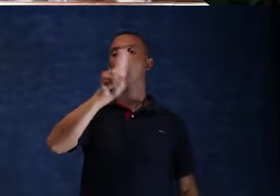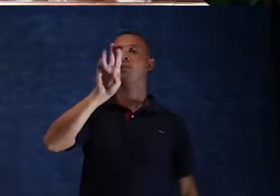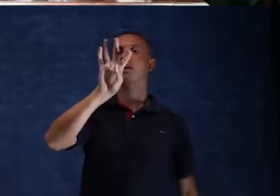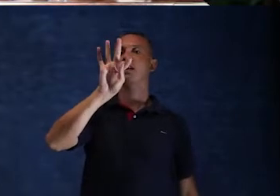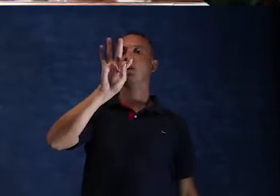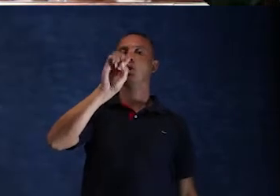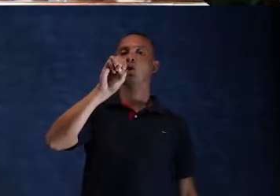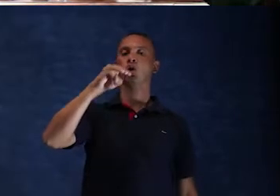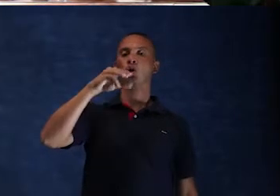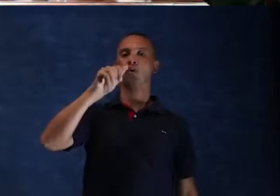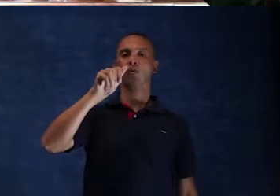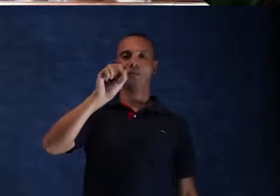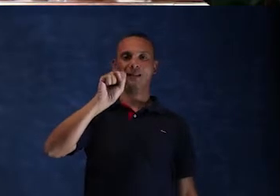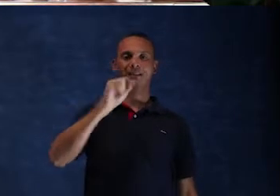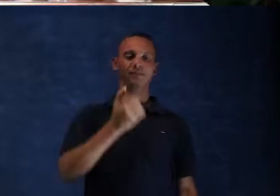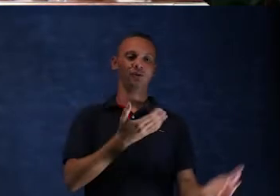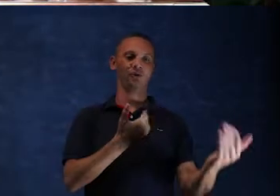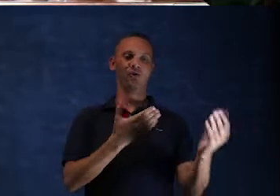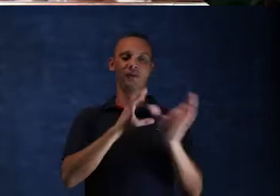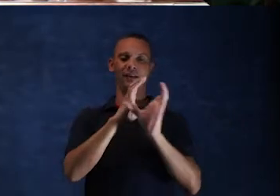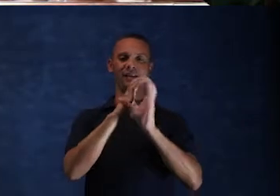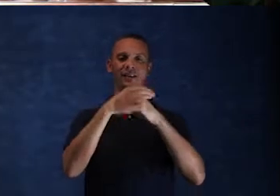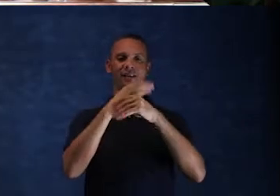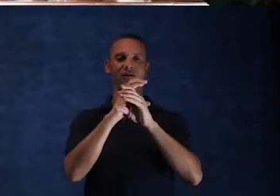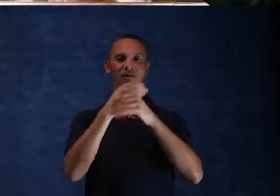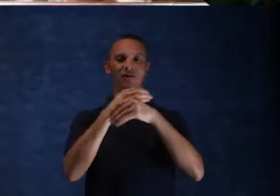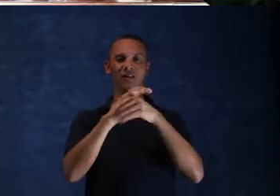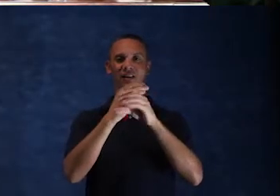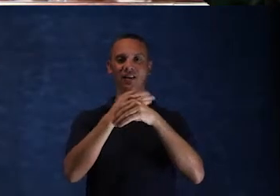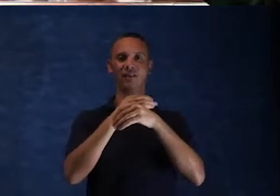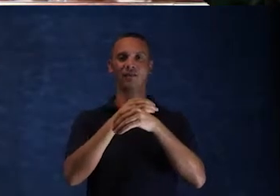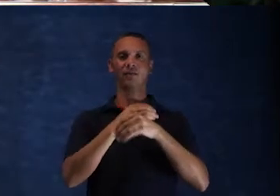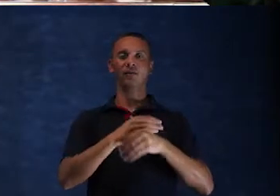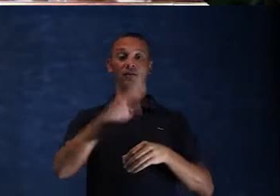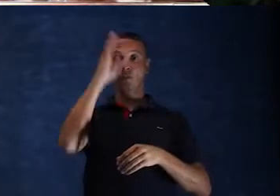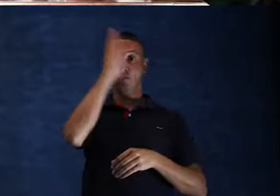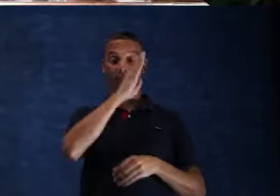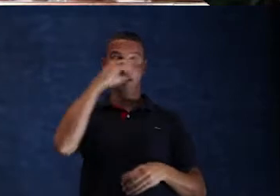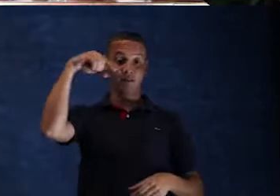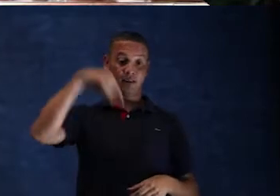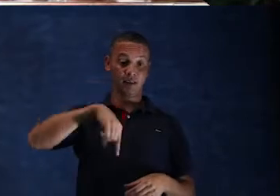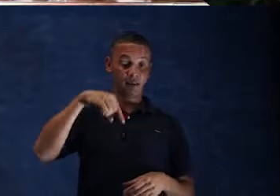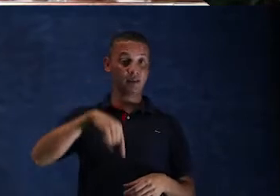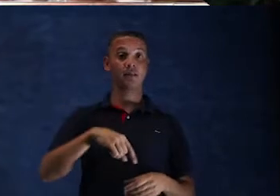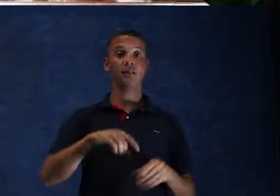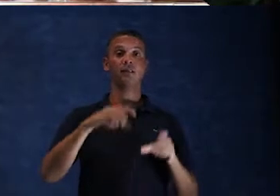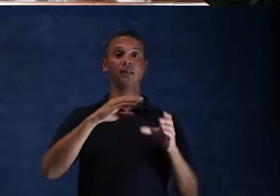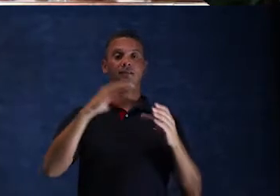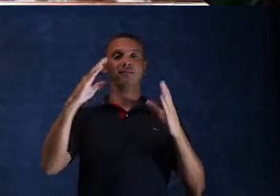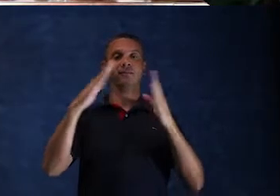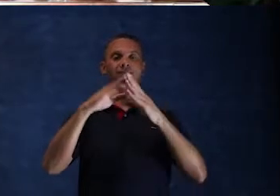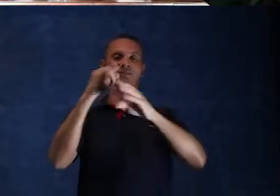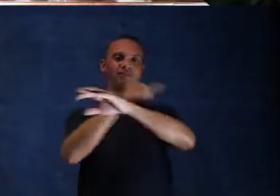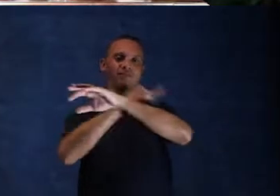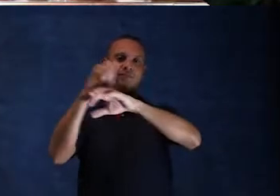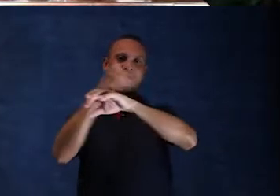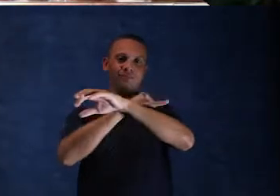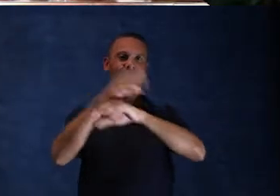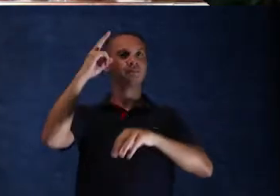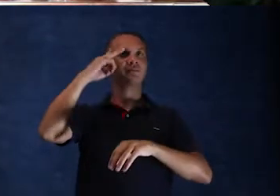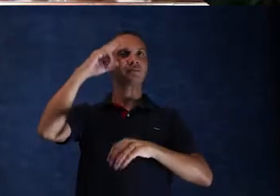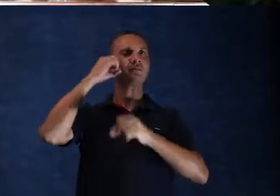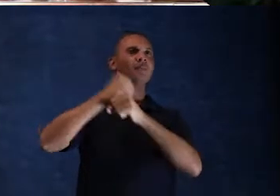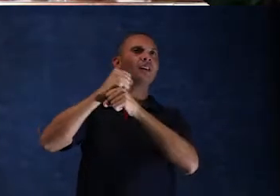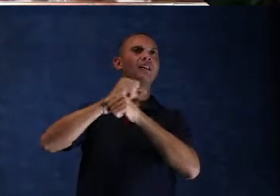Pieve, jovem engenheiro de Minas, brasileiro, radicado em Nova York, que relembra os anos de faculdade e amizade com